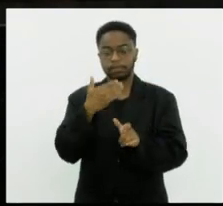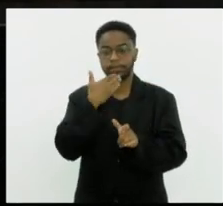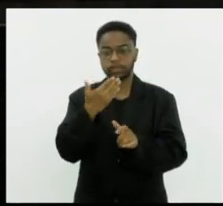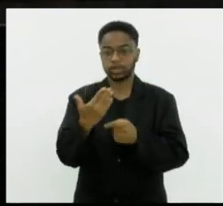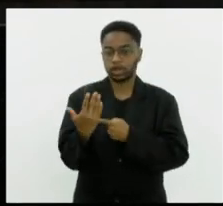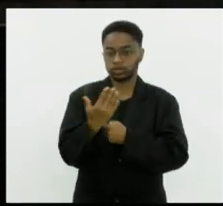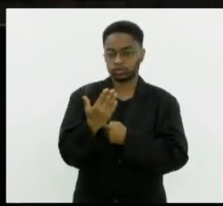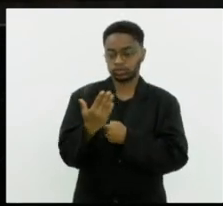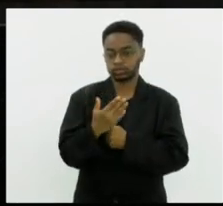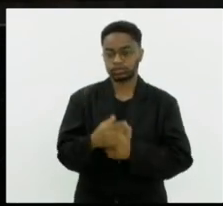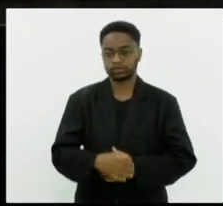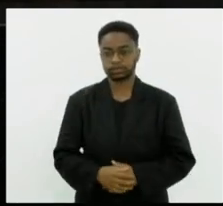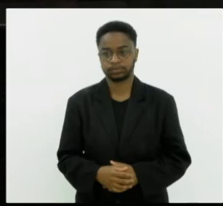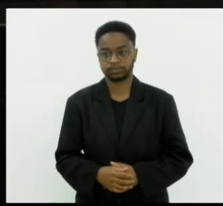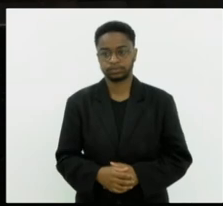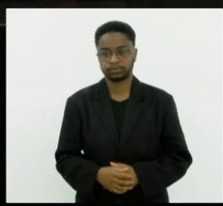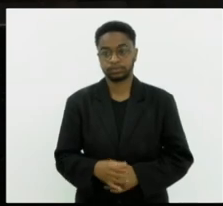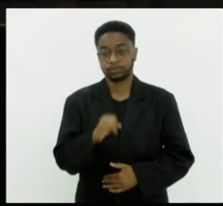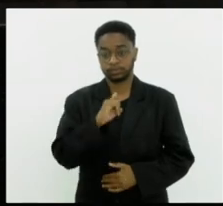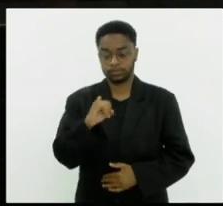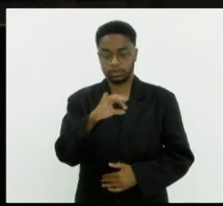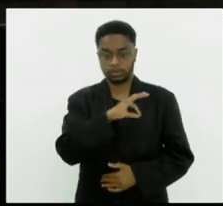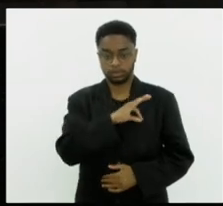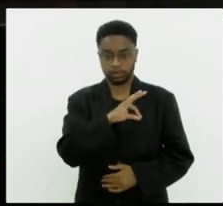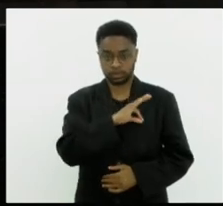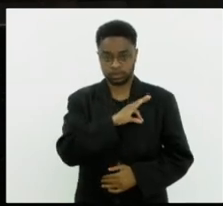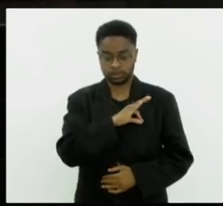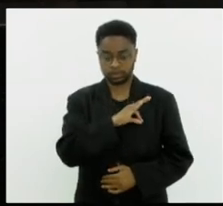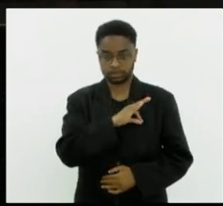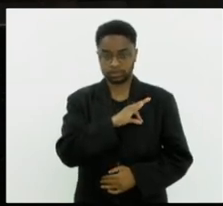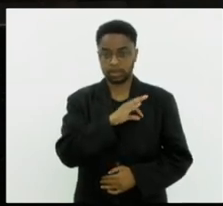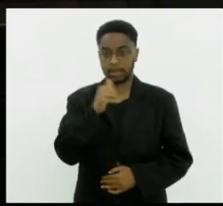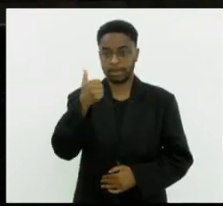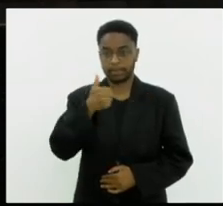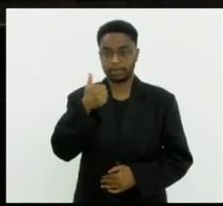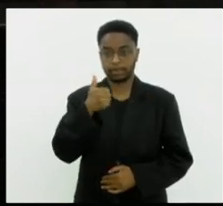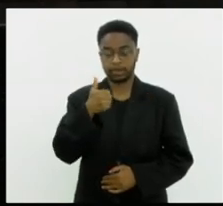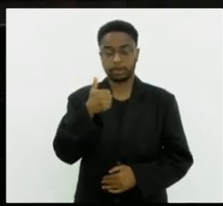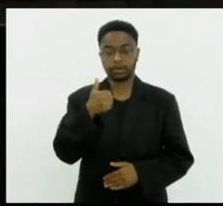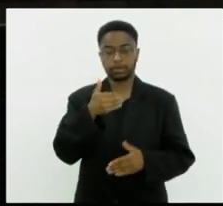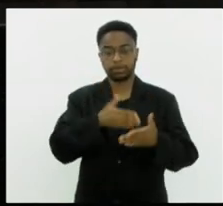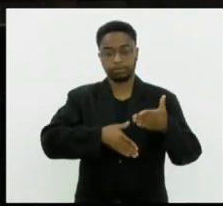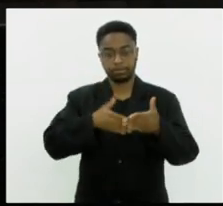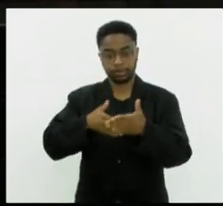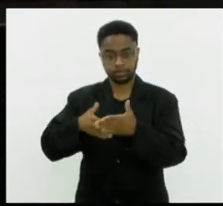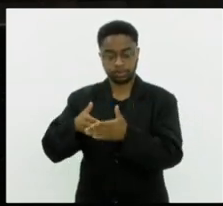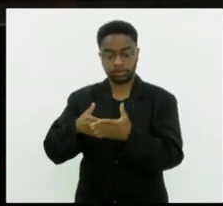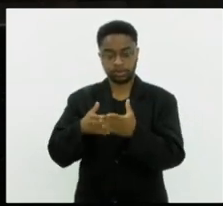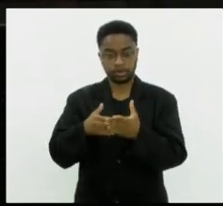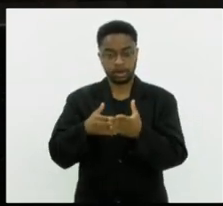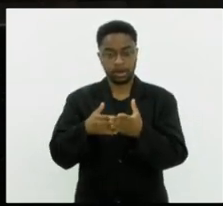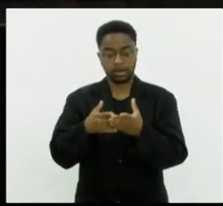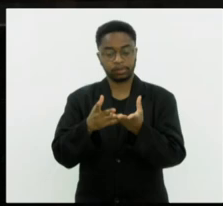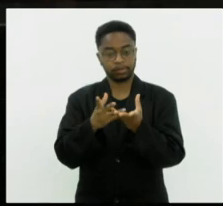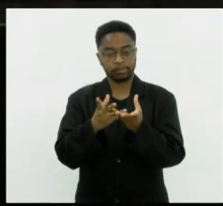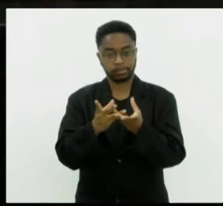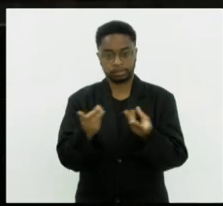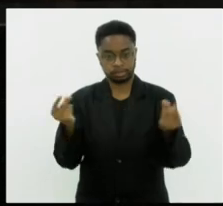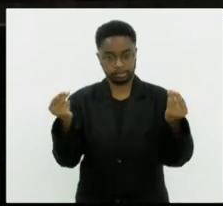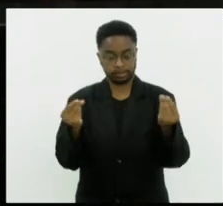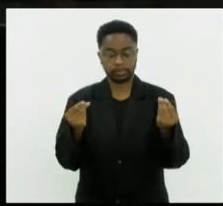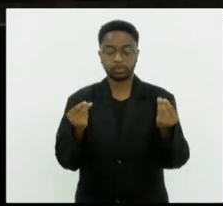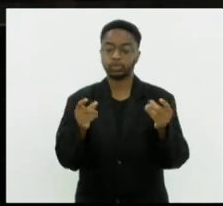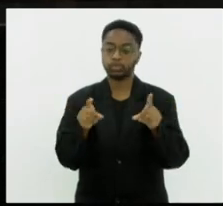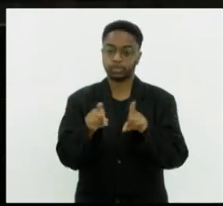socorro. Se a polícia militar, que é a nossa primeira barreira, virar, vai virar todo mundo. Se